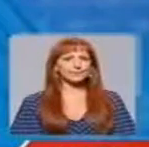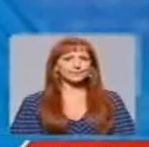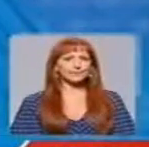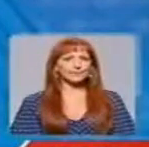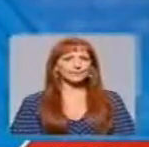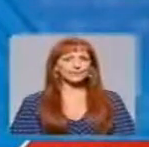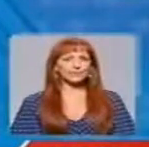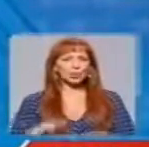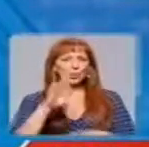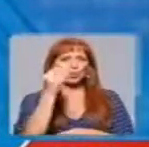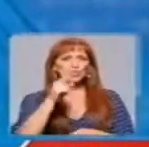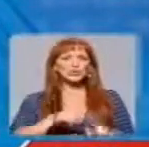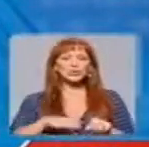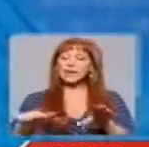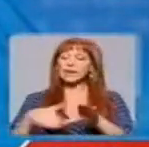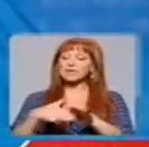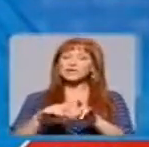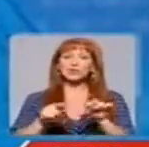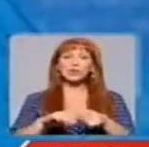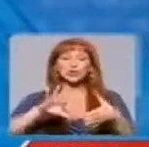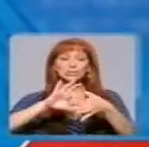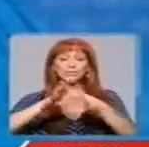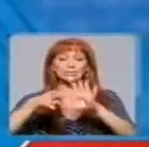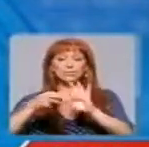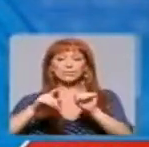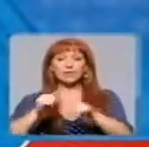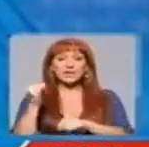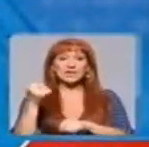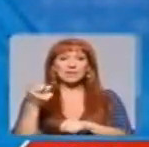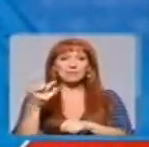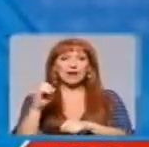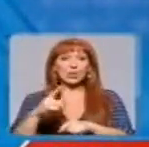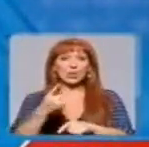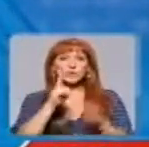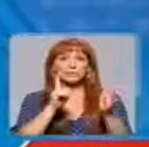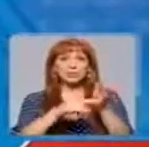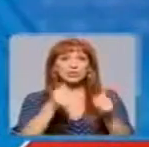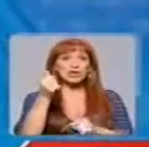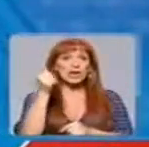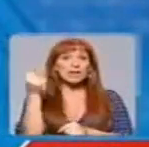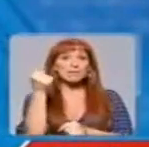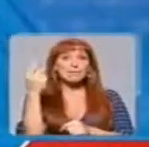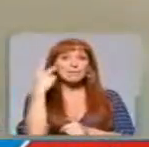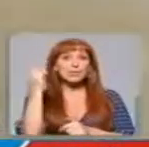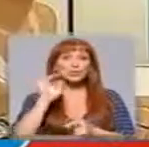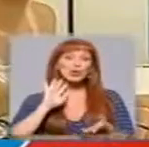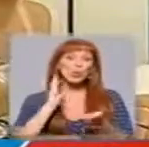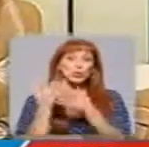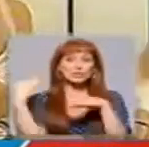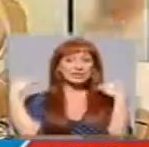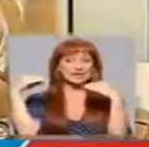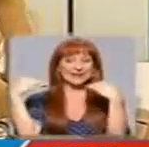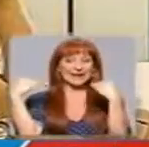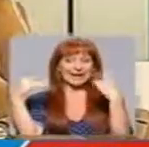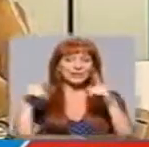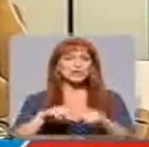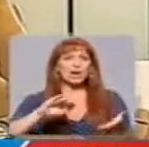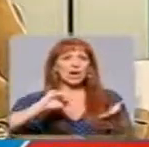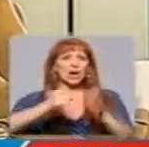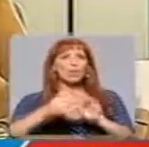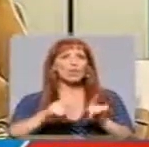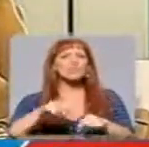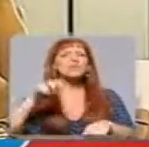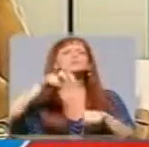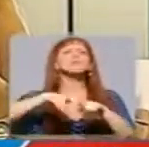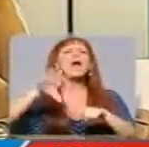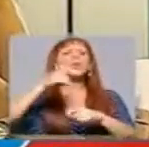e os alunos que vão participar nas Olimpíadas ibero-americanas de biologia estão a fazer os últimos treinos a prova